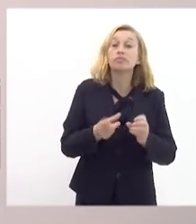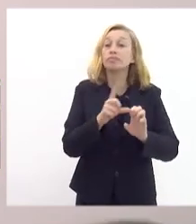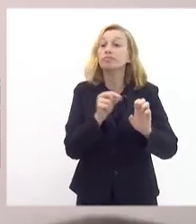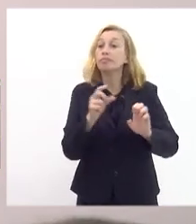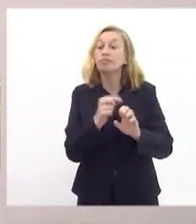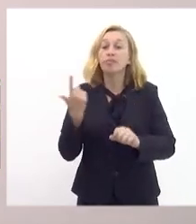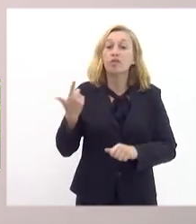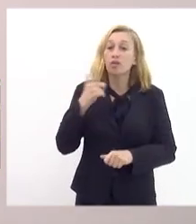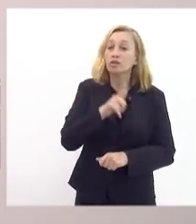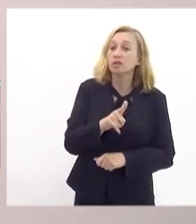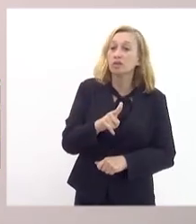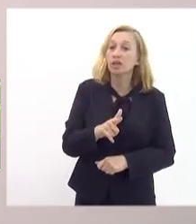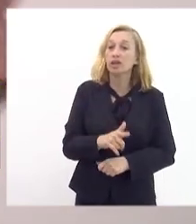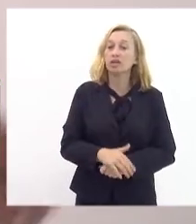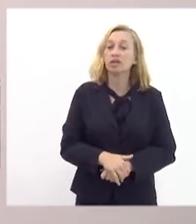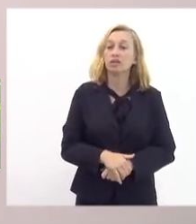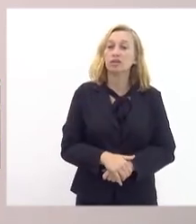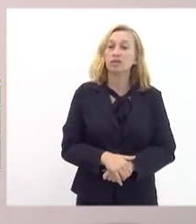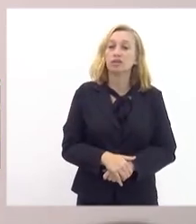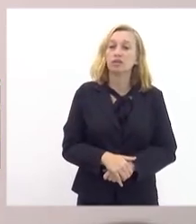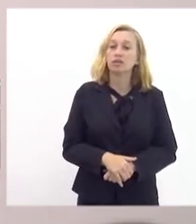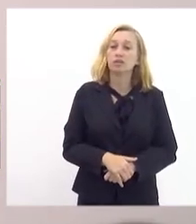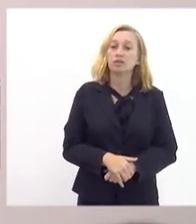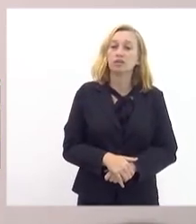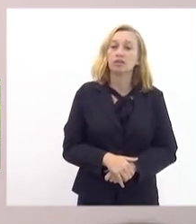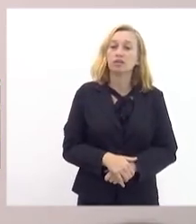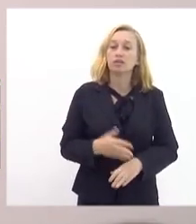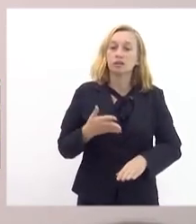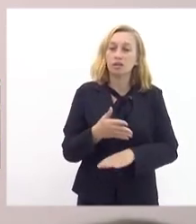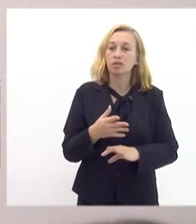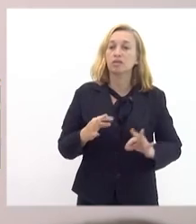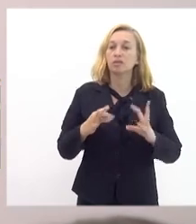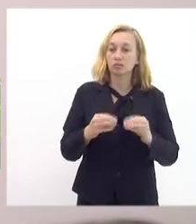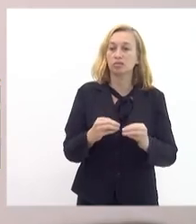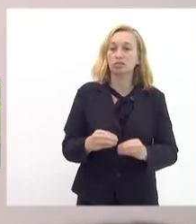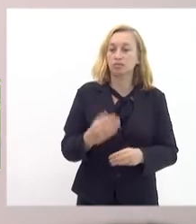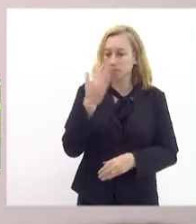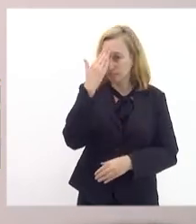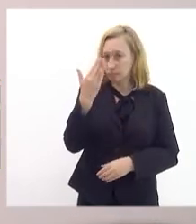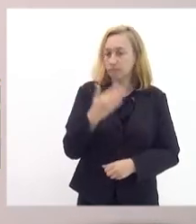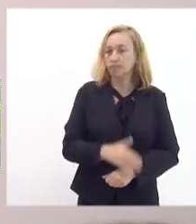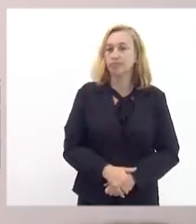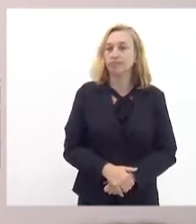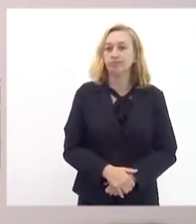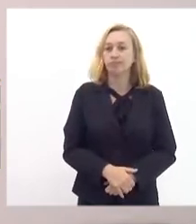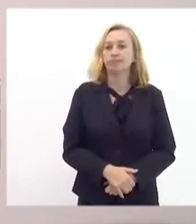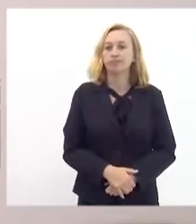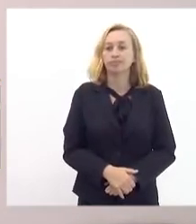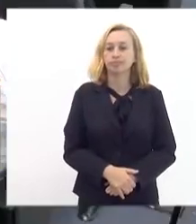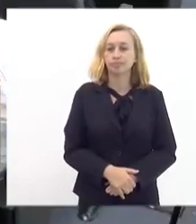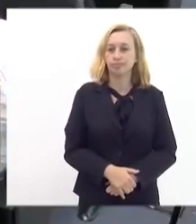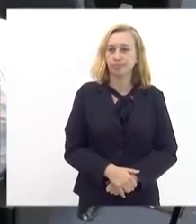Empreendimentos consegue vir a o meu muito obrigado um